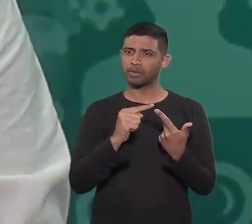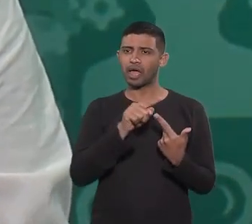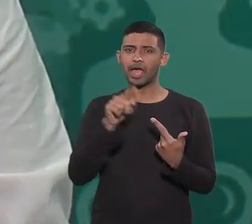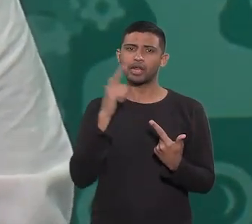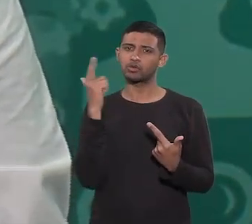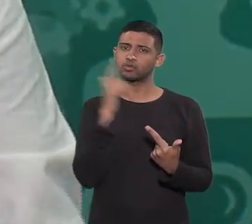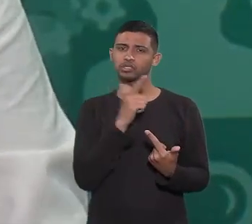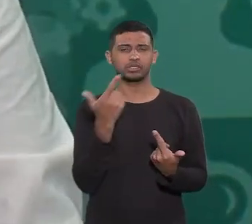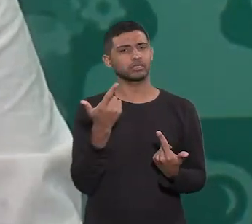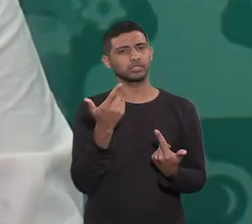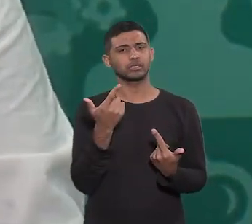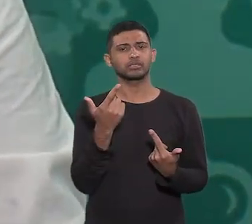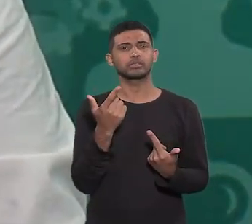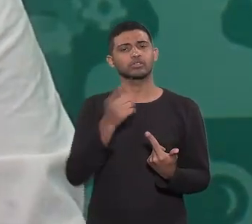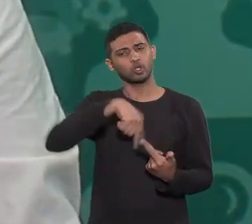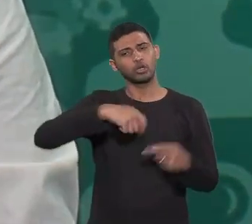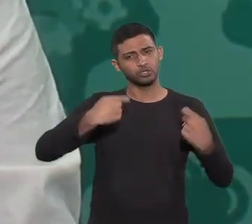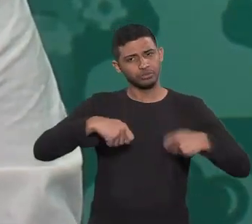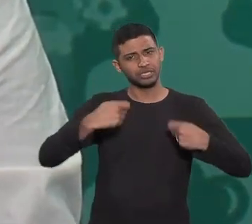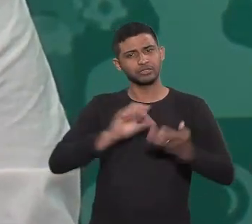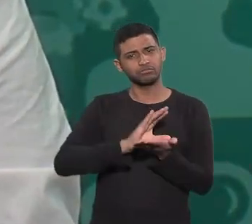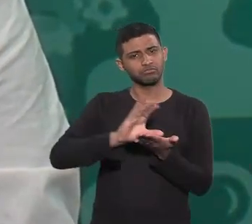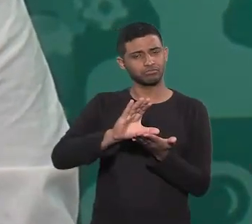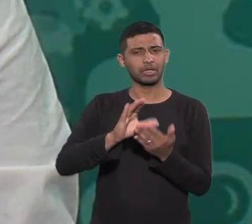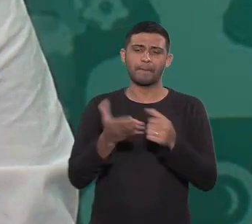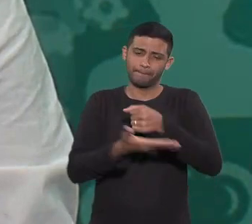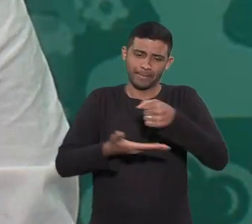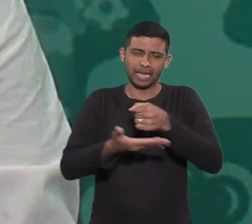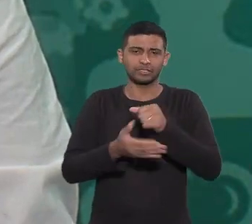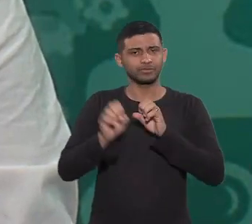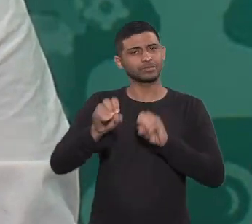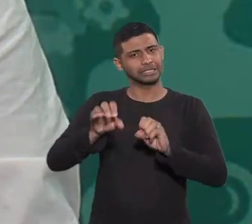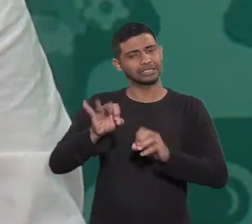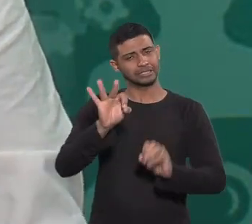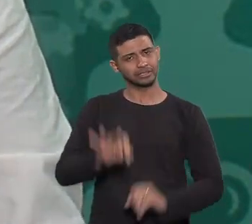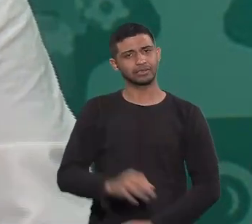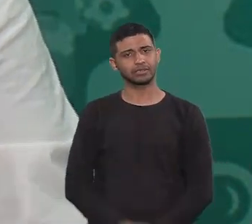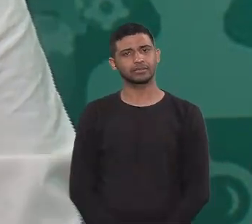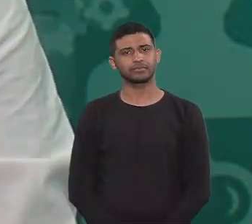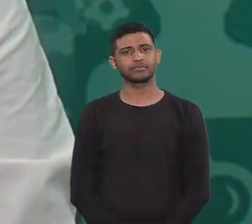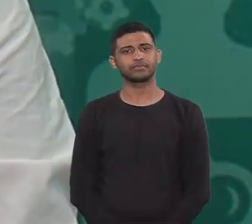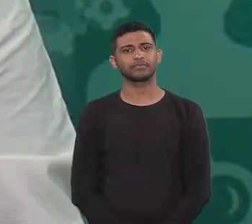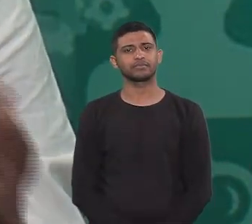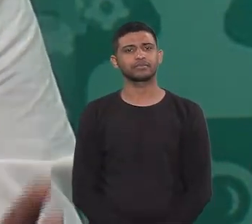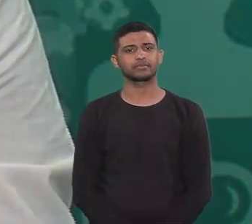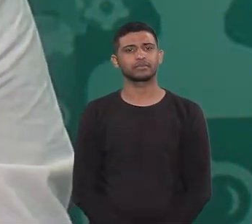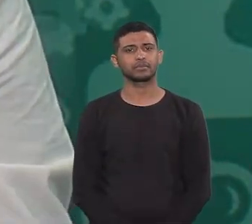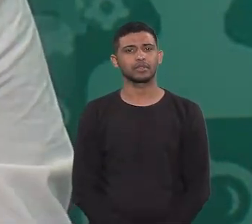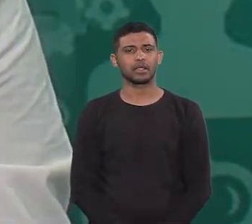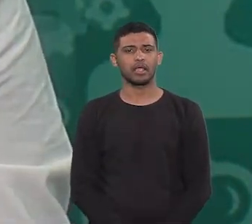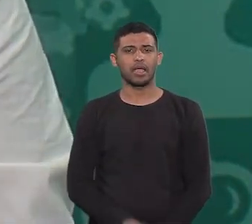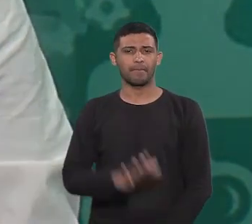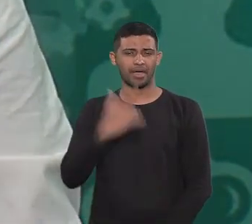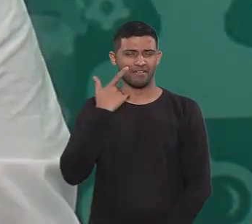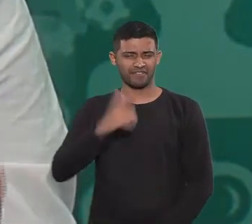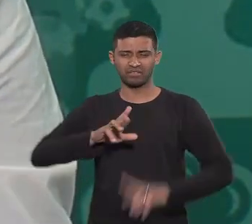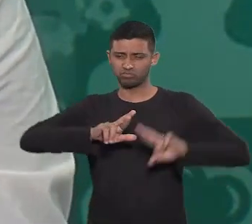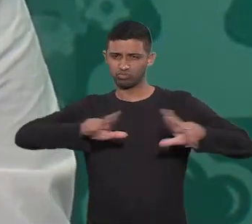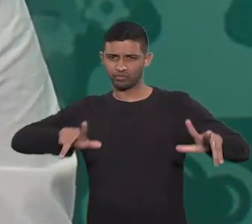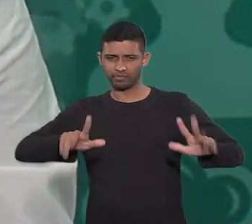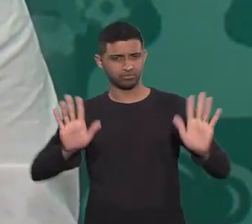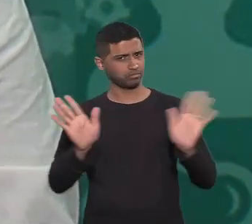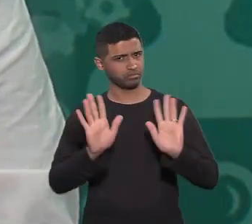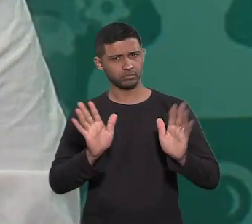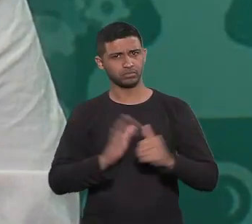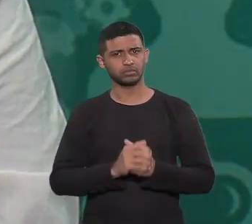acessem. Entender que é óbvio que a gente precisa investir na base do ensino também, mas uma coisa não é dicotômica da outra, não difere